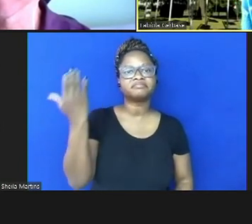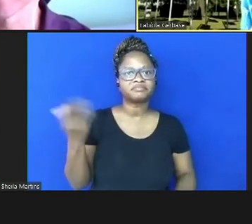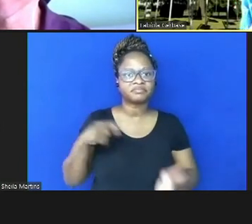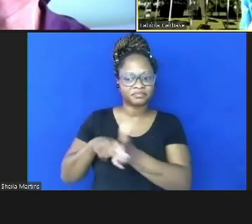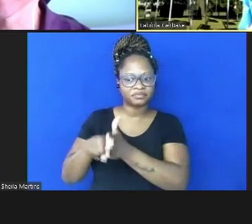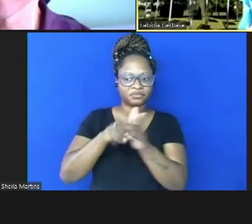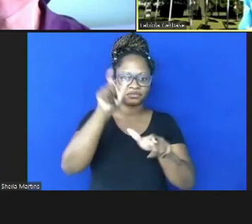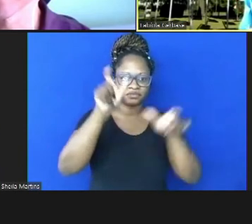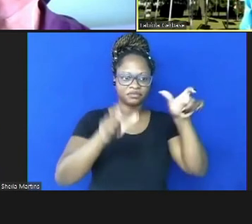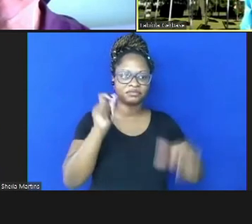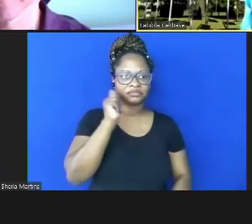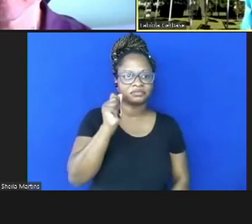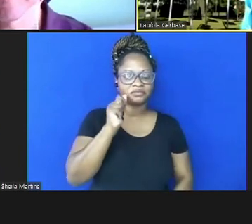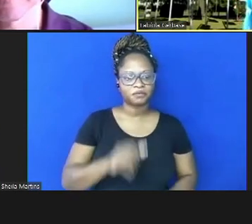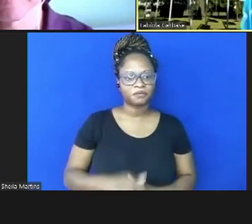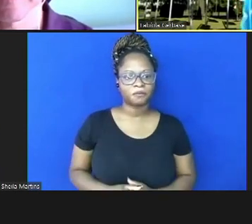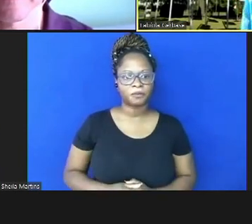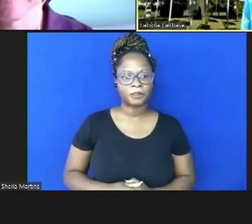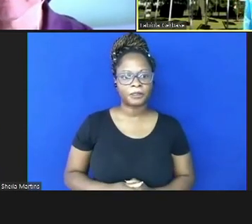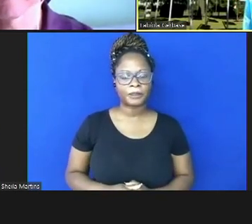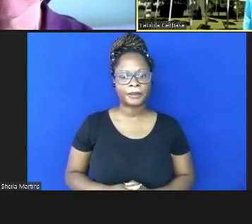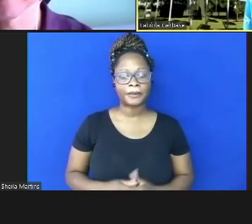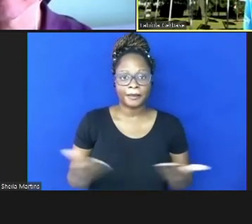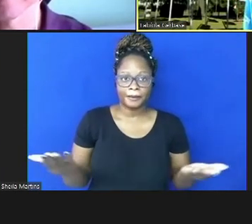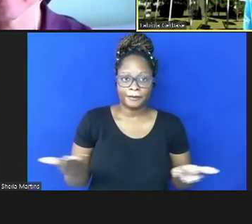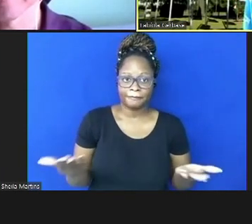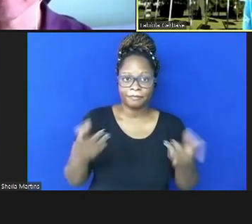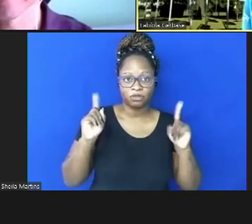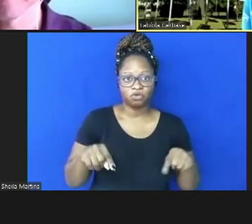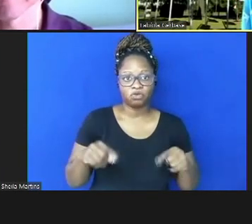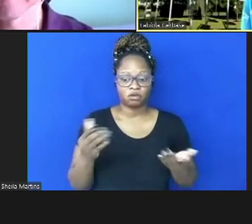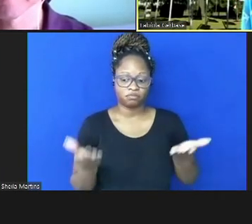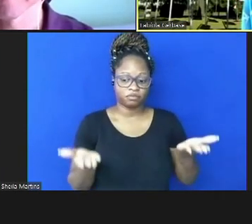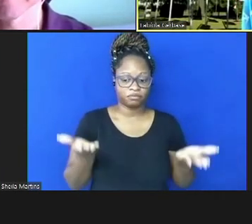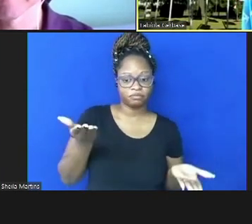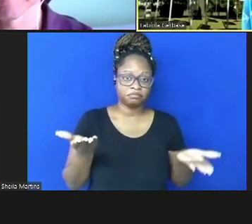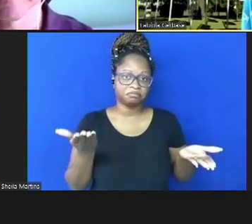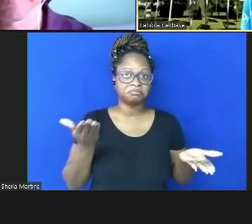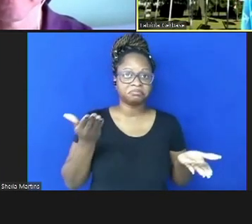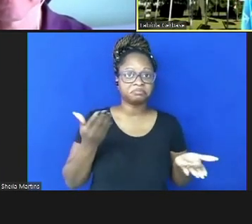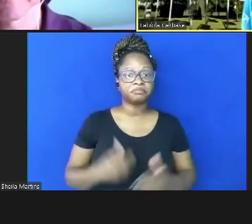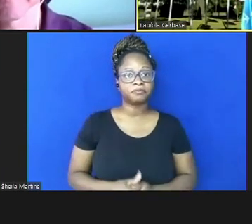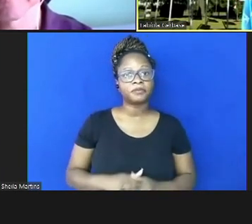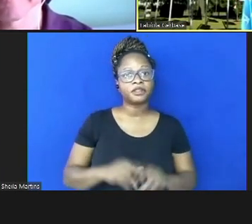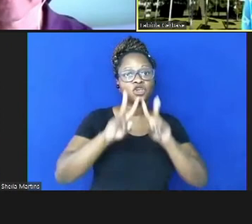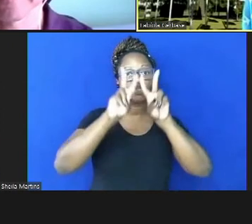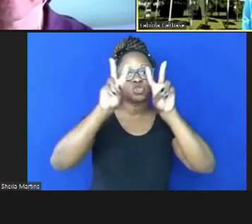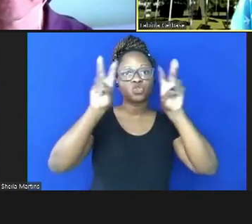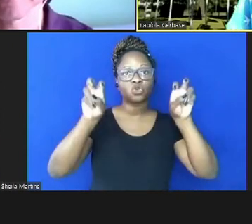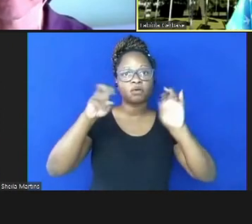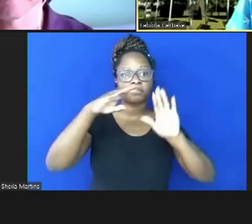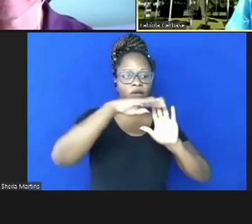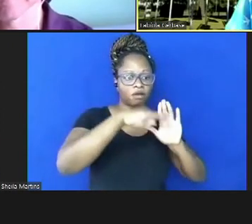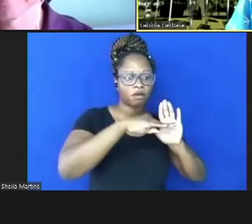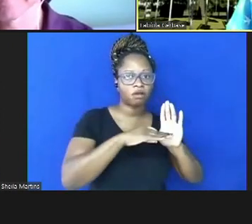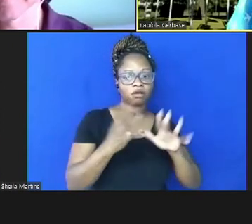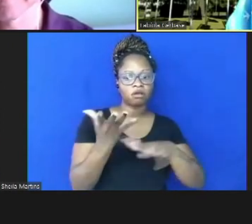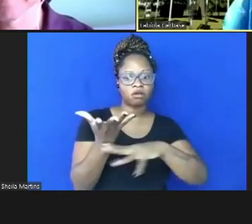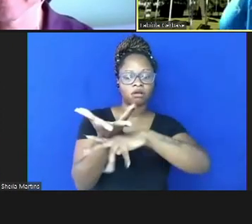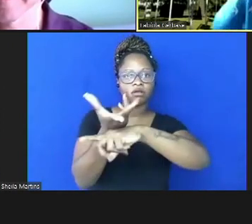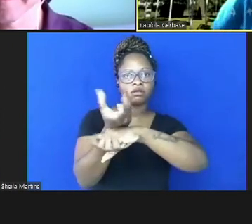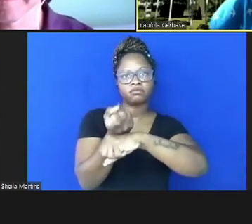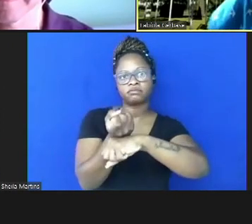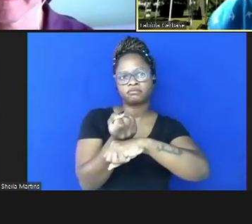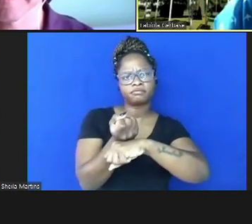pesquisadoras de forma mais, né, equilibrada. Sobre programas interdisciplinares,